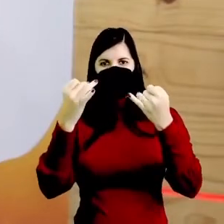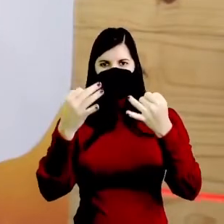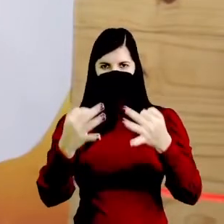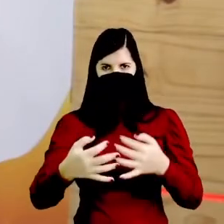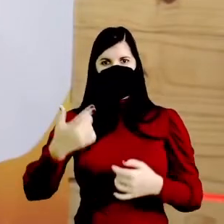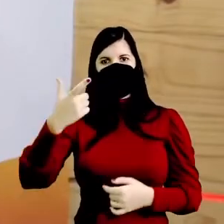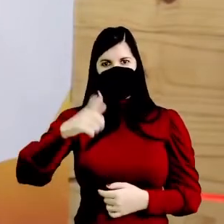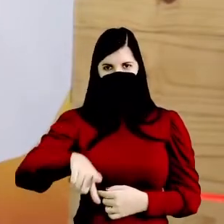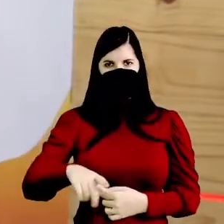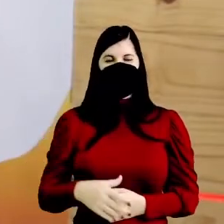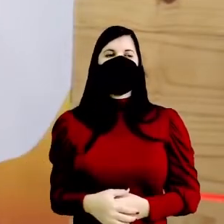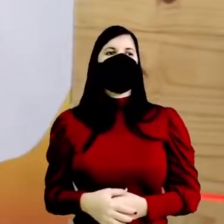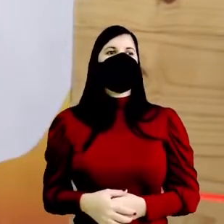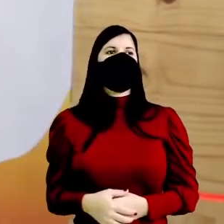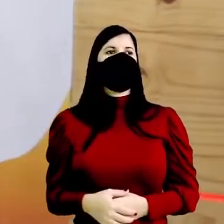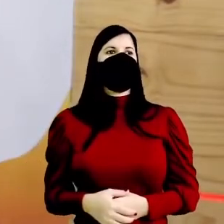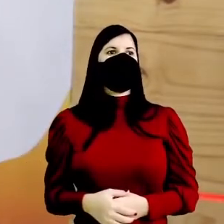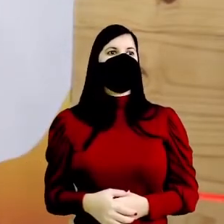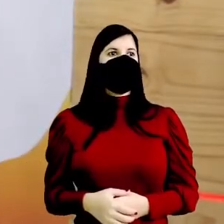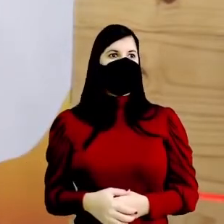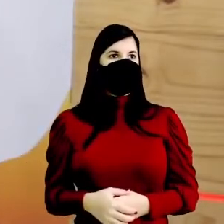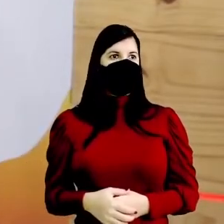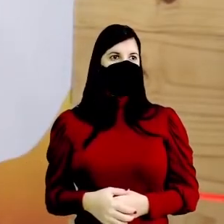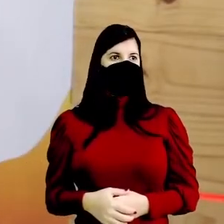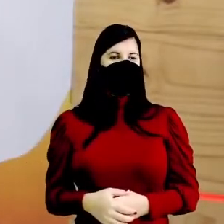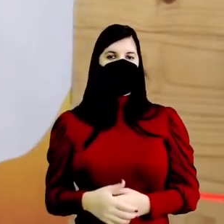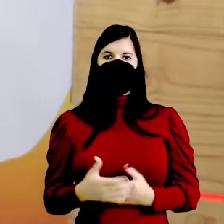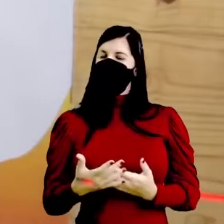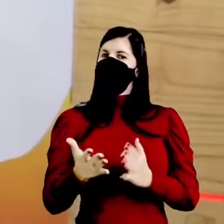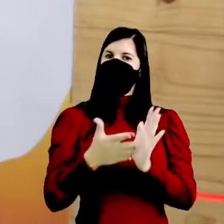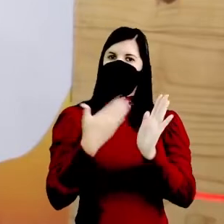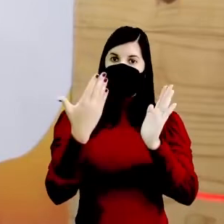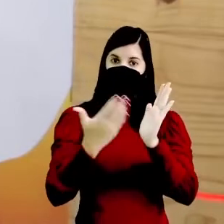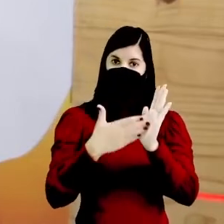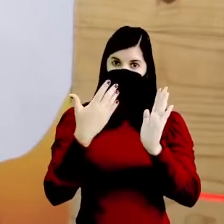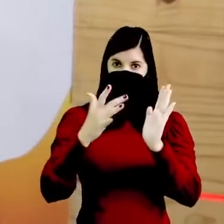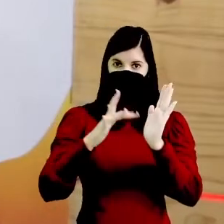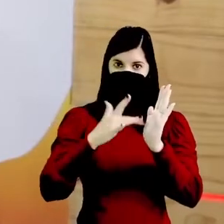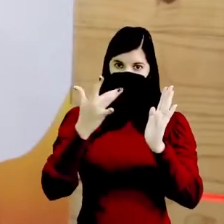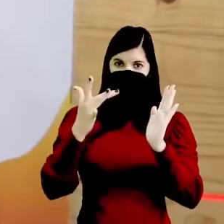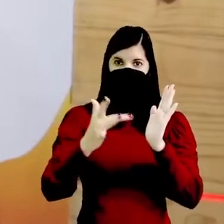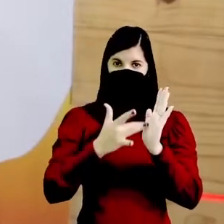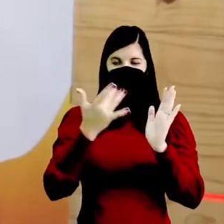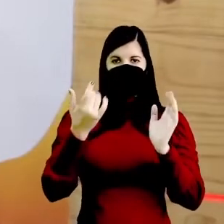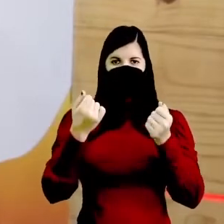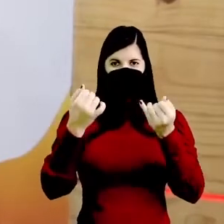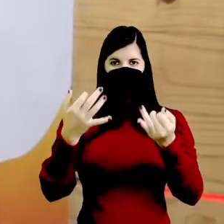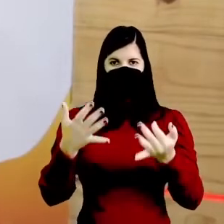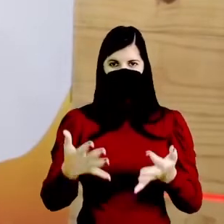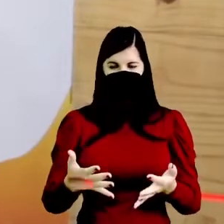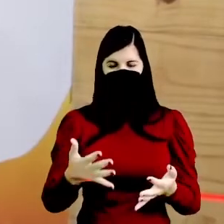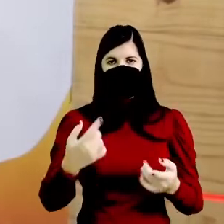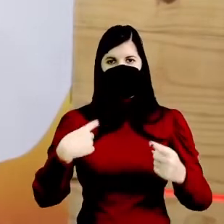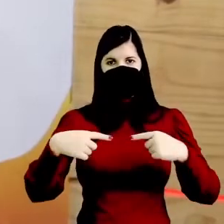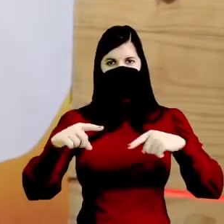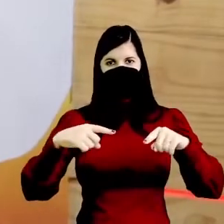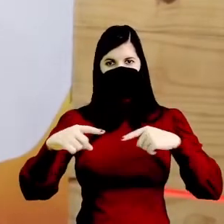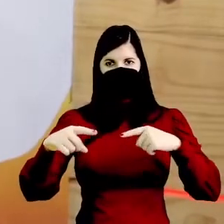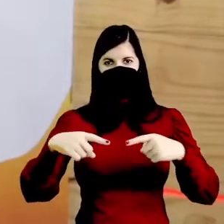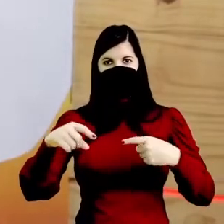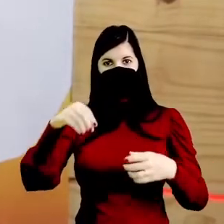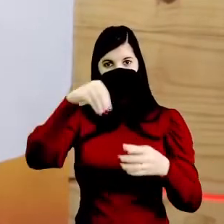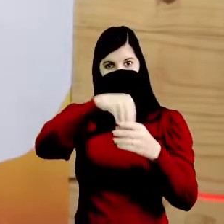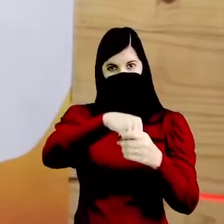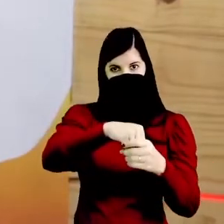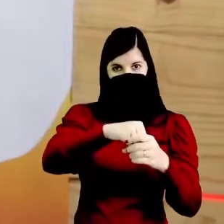Chiavenato. Então, vamos continuar aqui. Gente, no e-book eu falei um pouquinho sobre as políticas internas